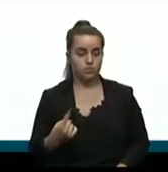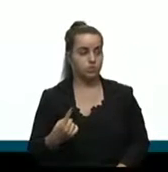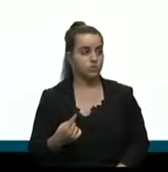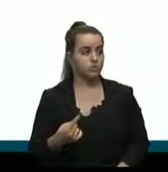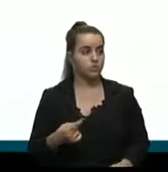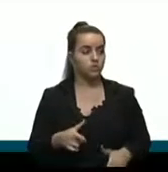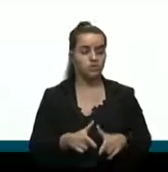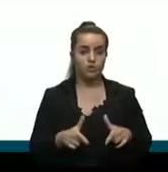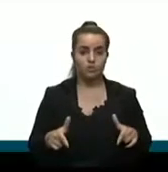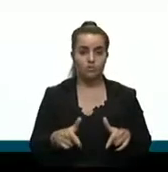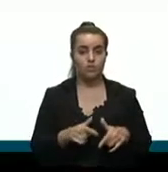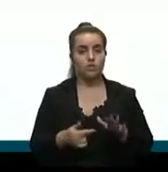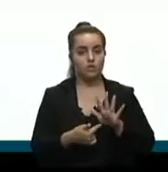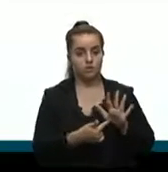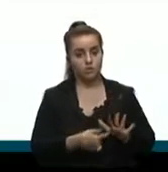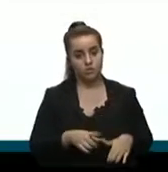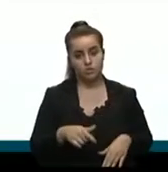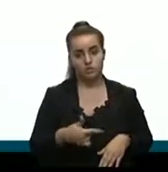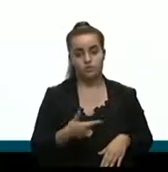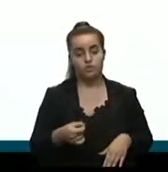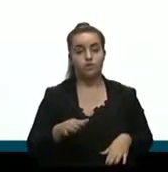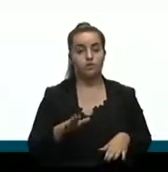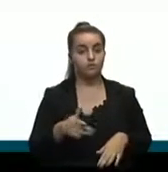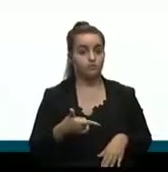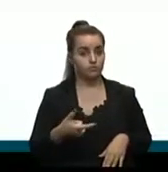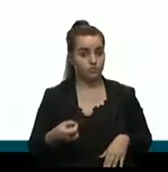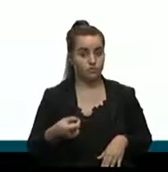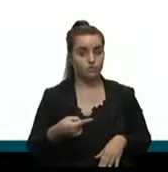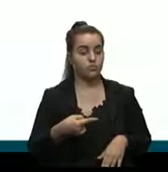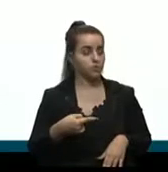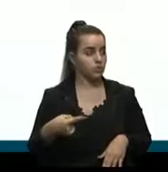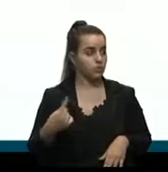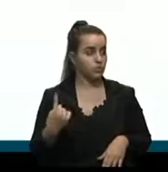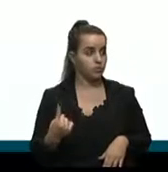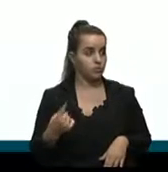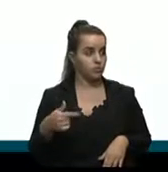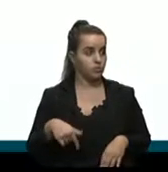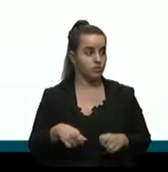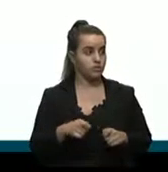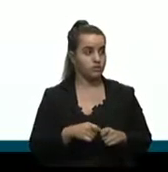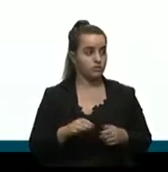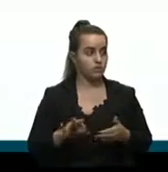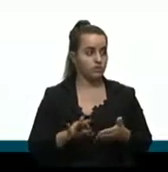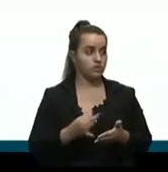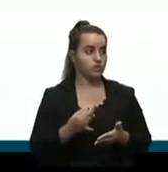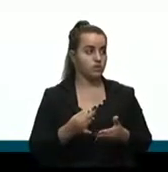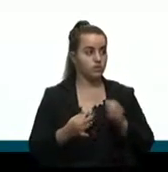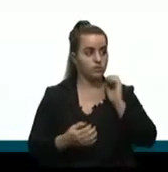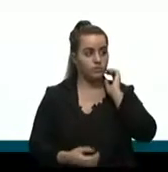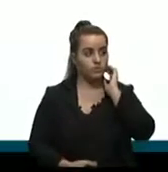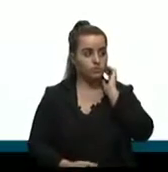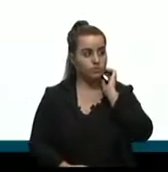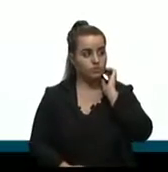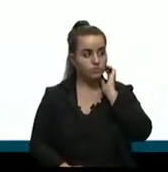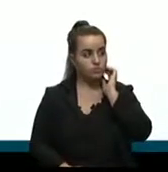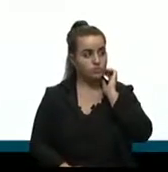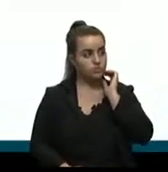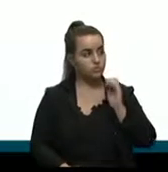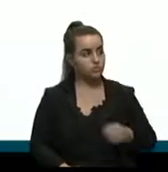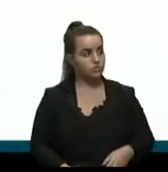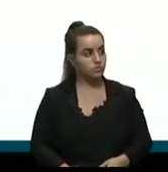O tamanho da nossa amostra, 20. Então, 20 menos 1, aqui vou fazer uma correção, 20 menos